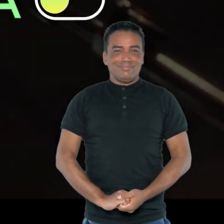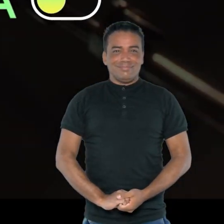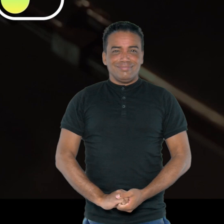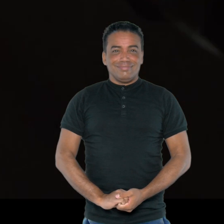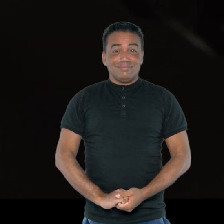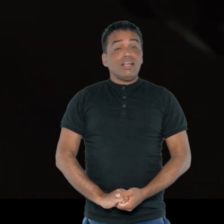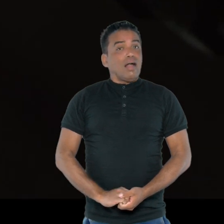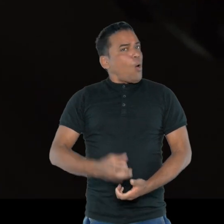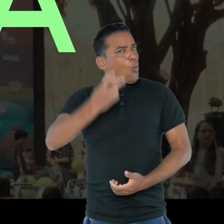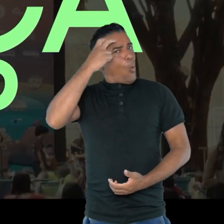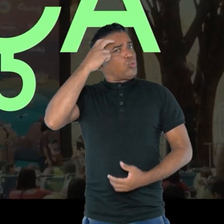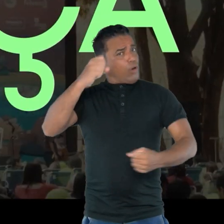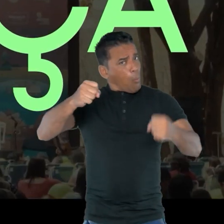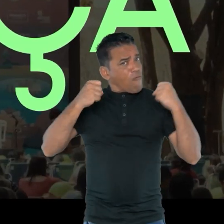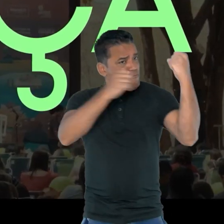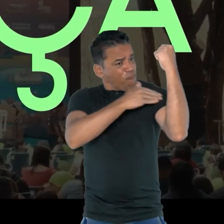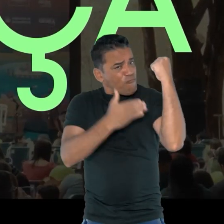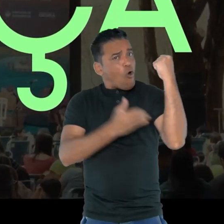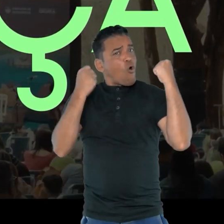A cultura é uma